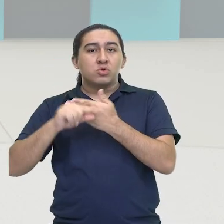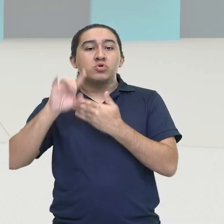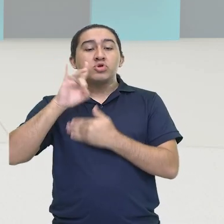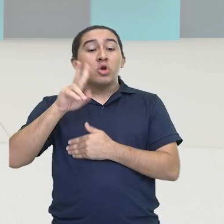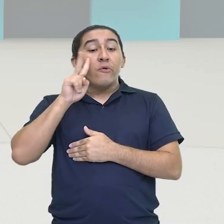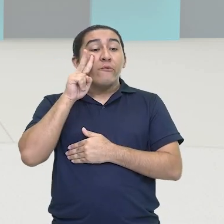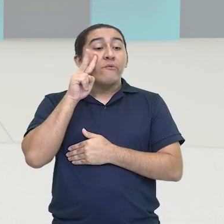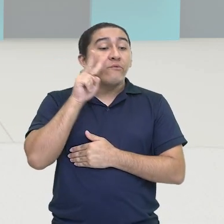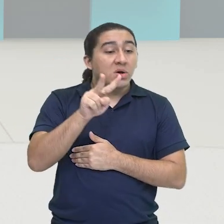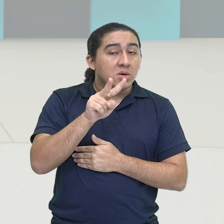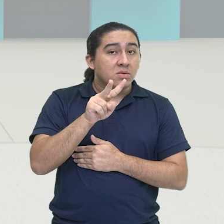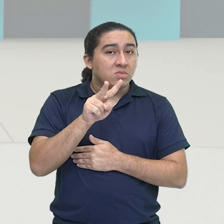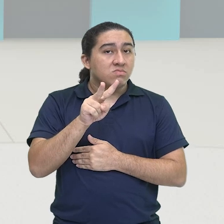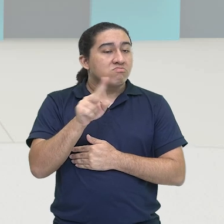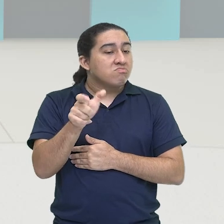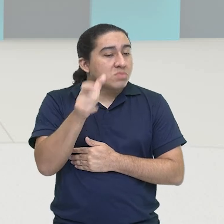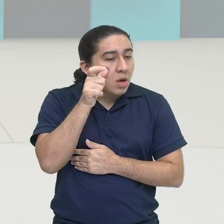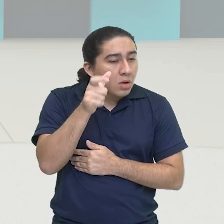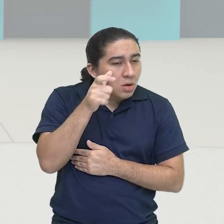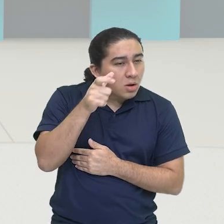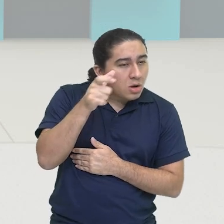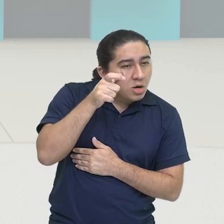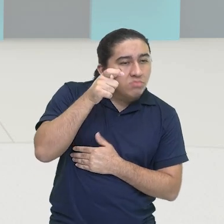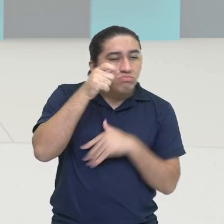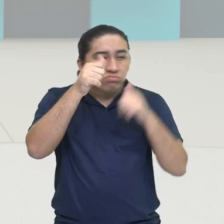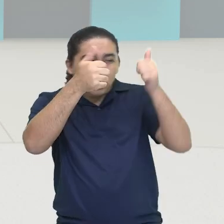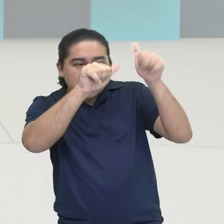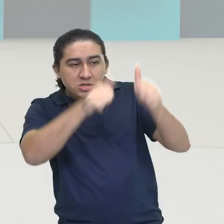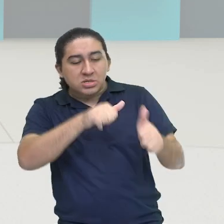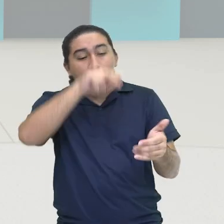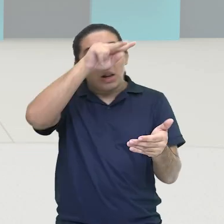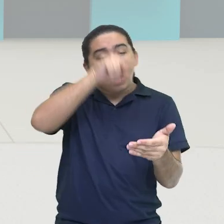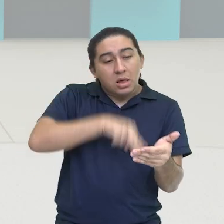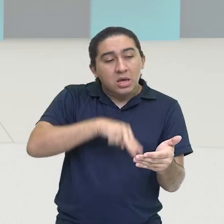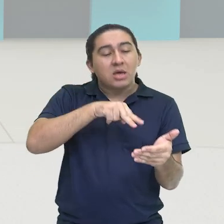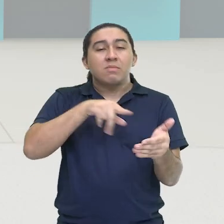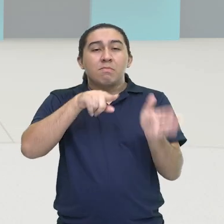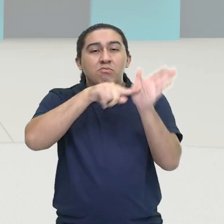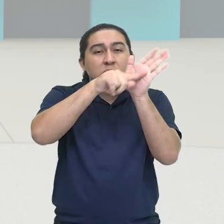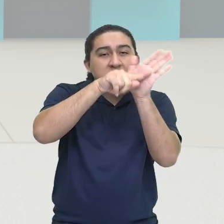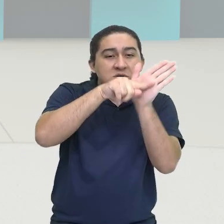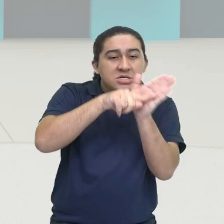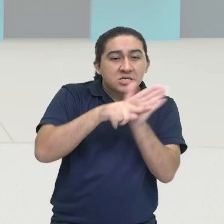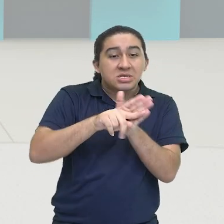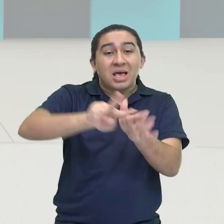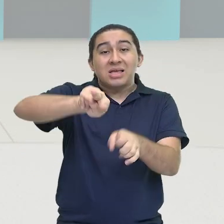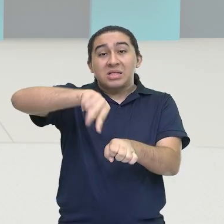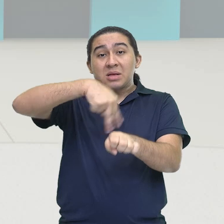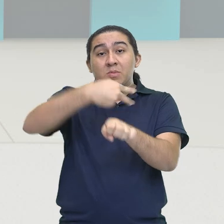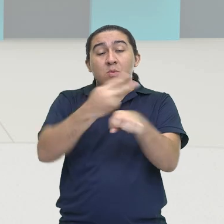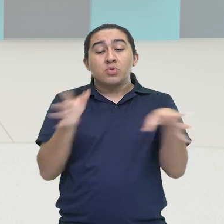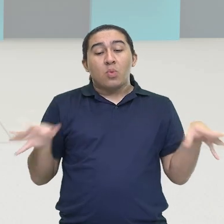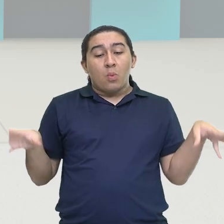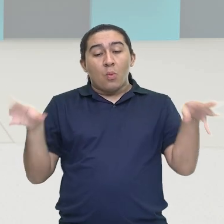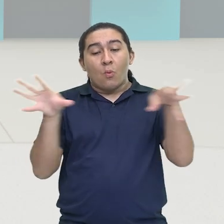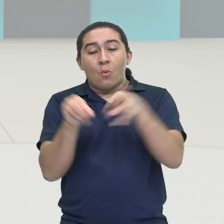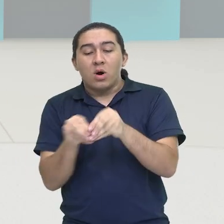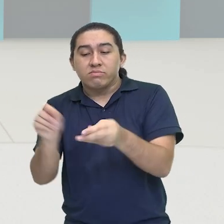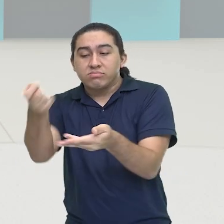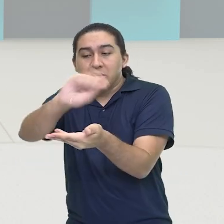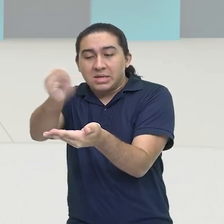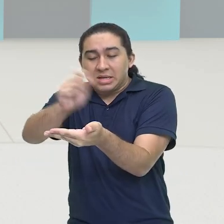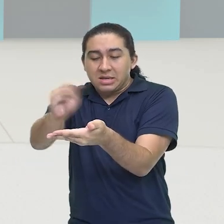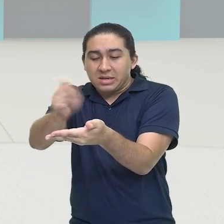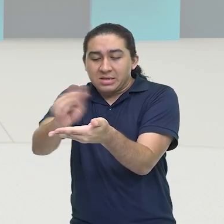ele observa os fatos, ele lê, ele investiga e depois ele vai